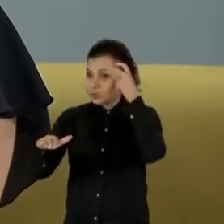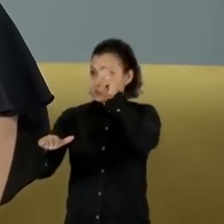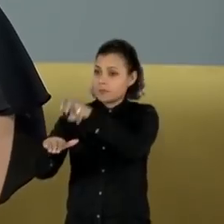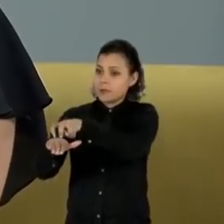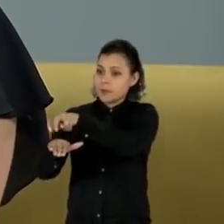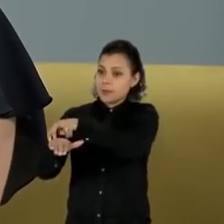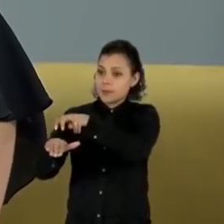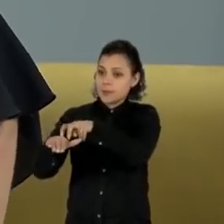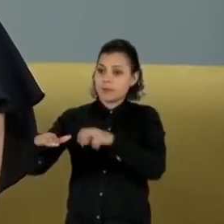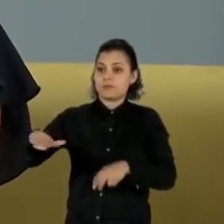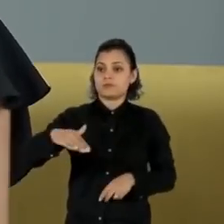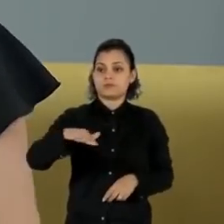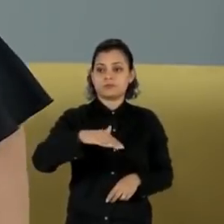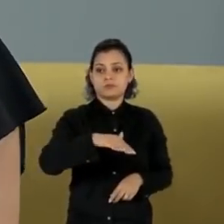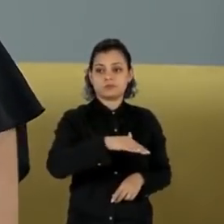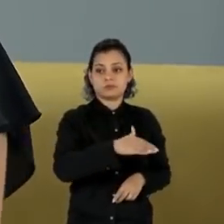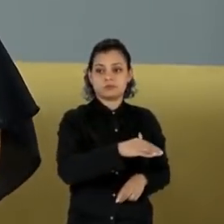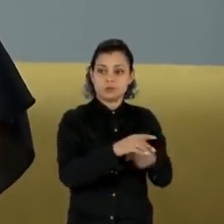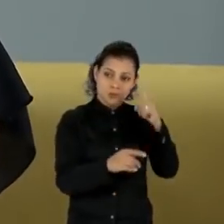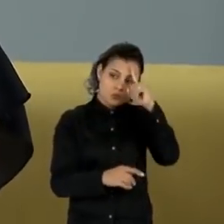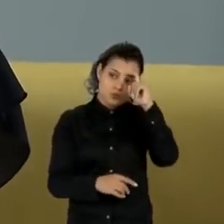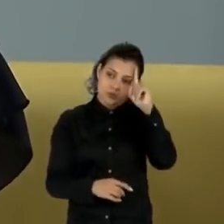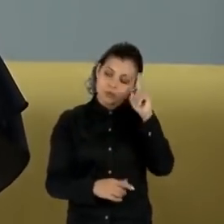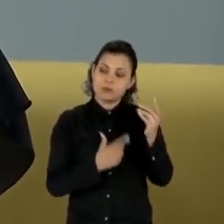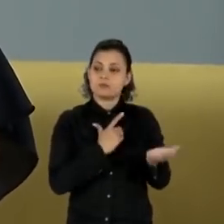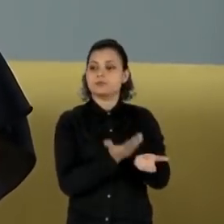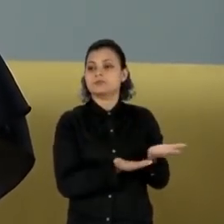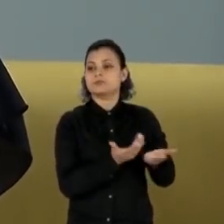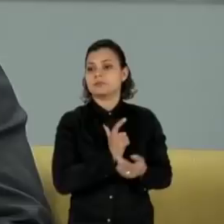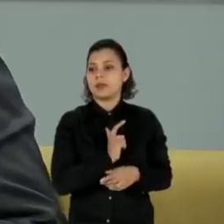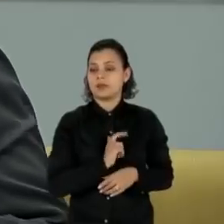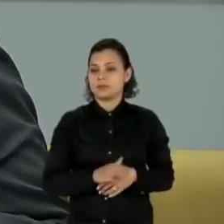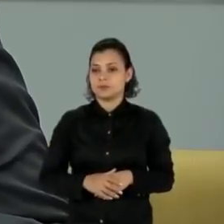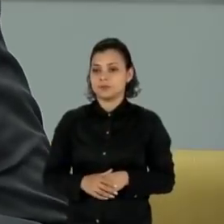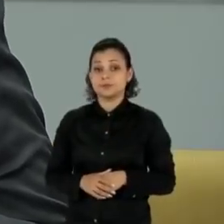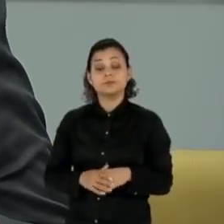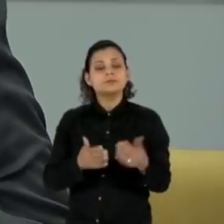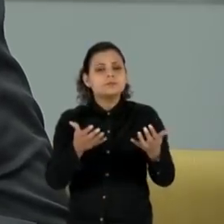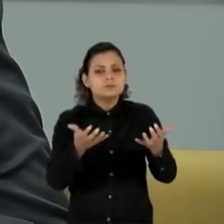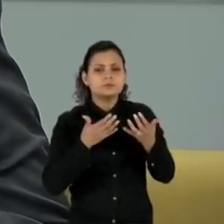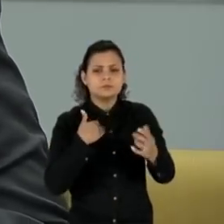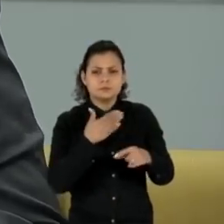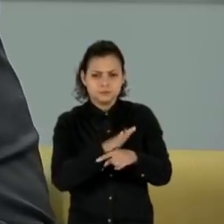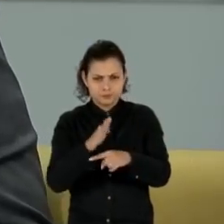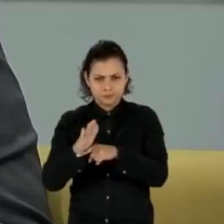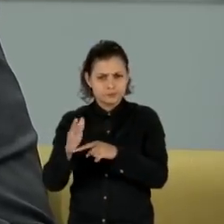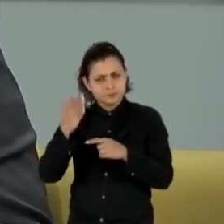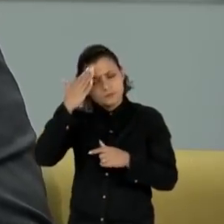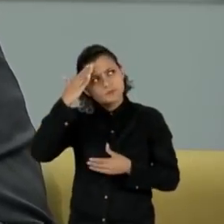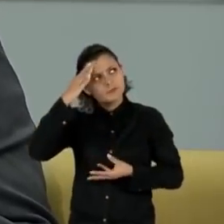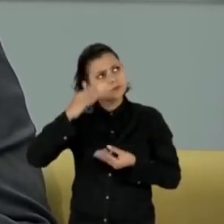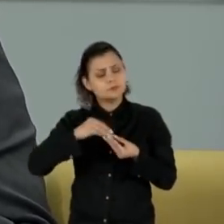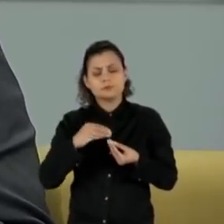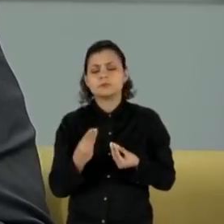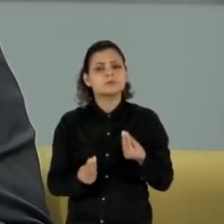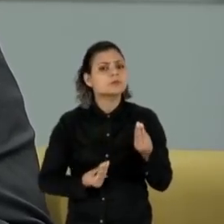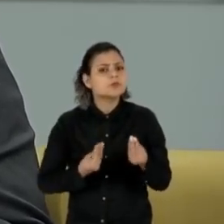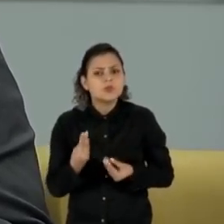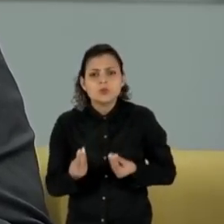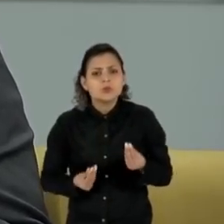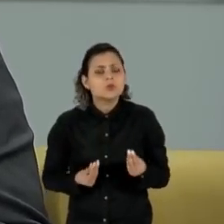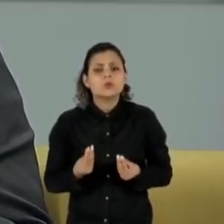delegacia e traz até o hospital para receber todo esse atendimento eu queria que vocês ajudassem a gente entender como